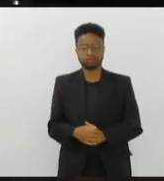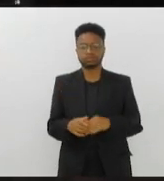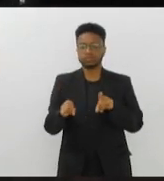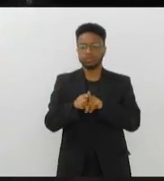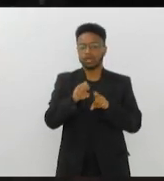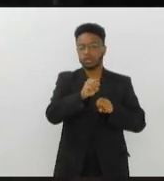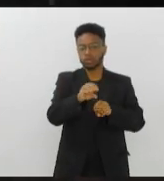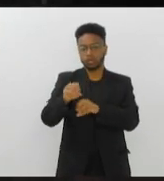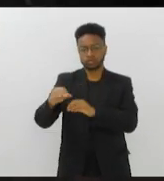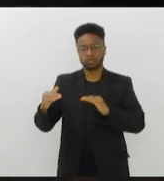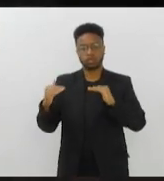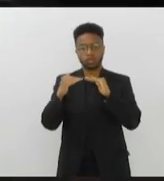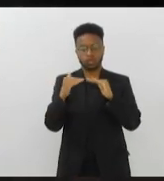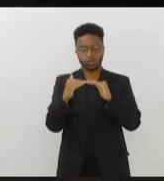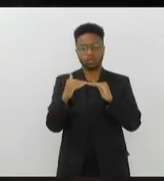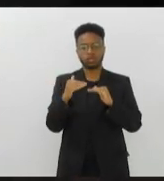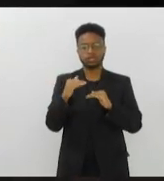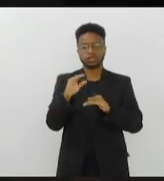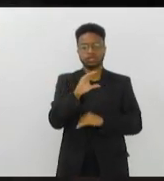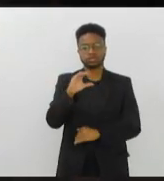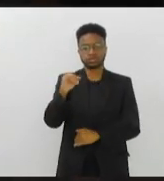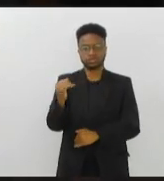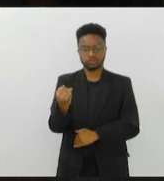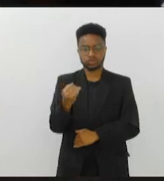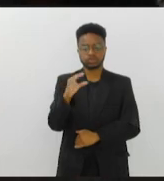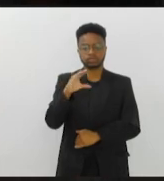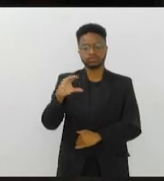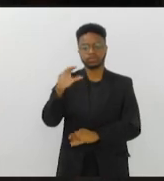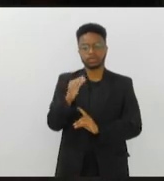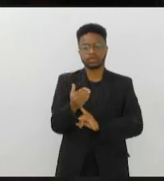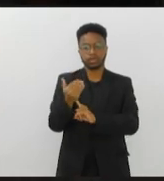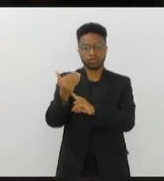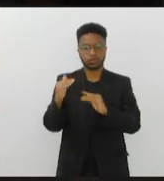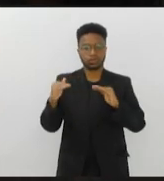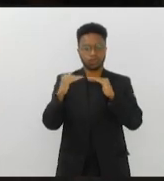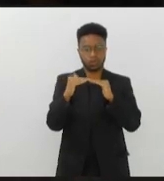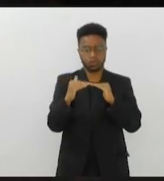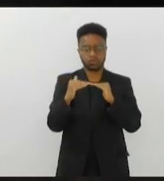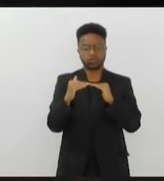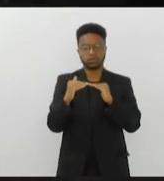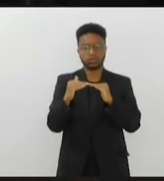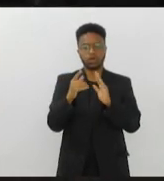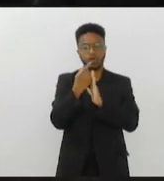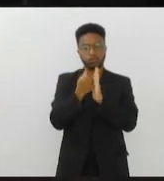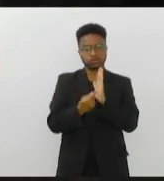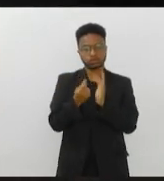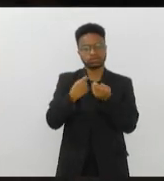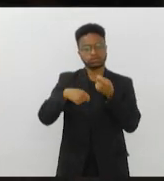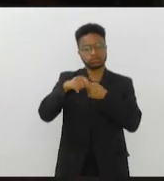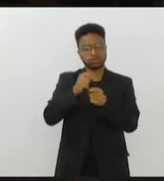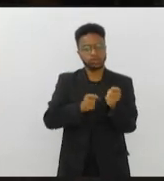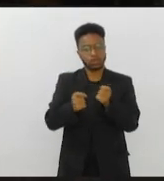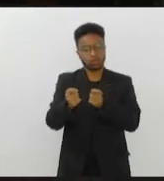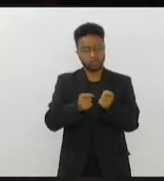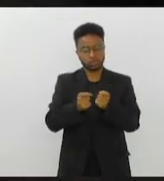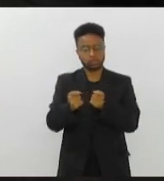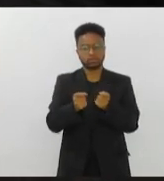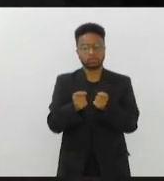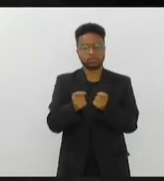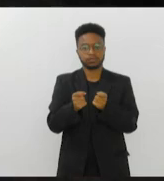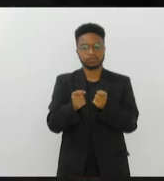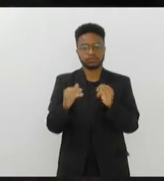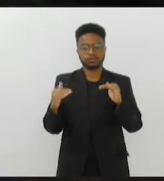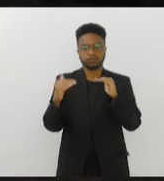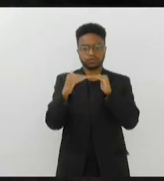Educação, favorável com as emendas da CCJ, Ciência e Tecnologia, favorável, Orçamento, Finanças, Fiscalização Financeira e